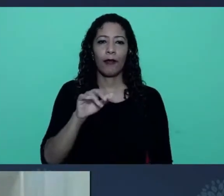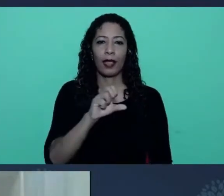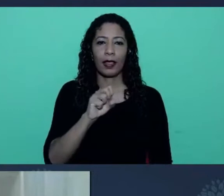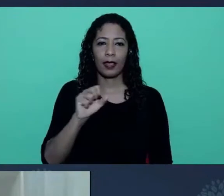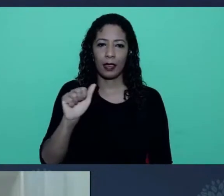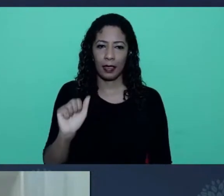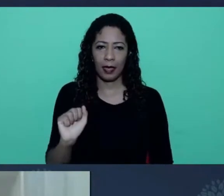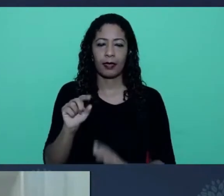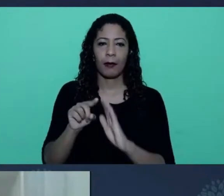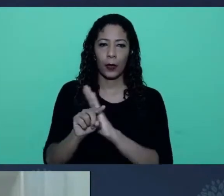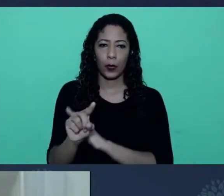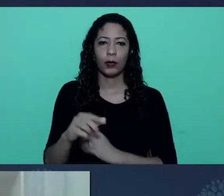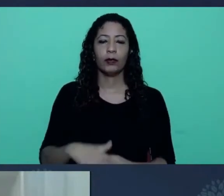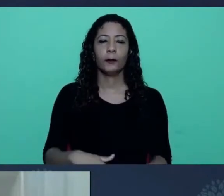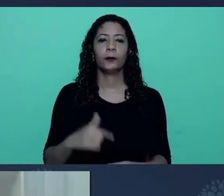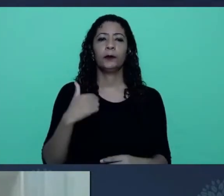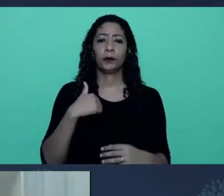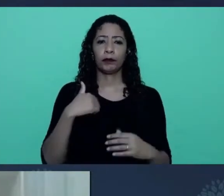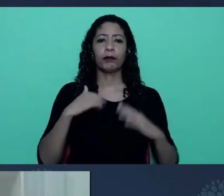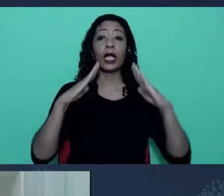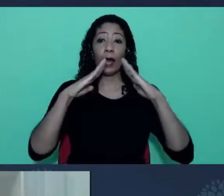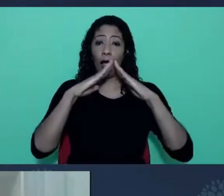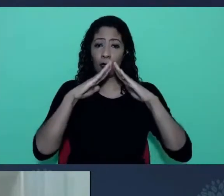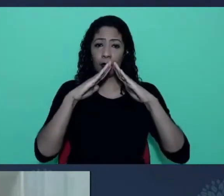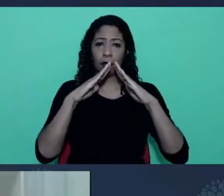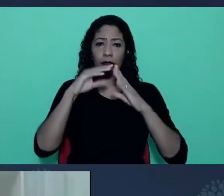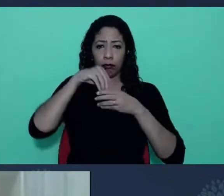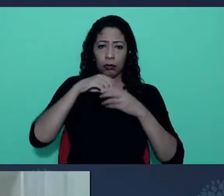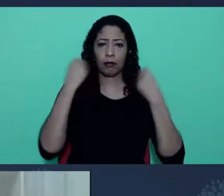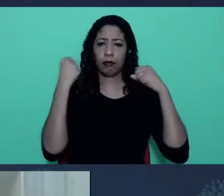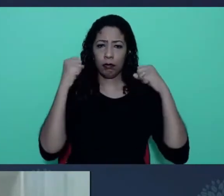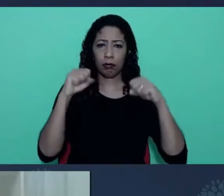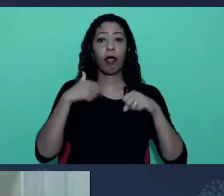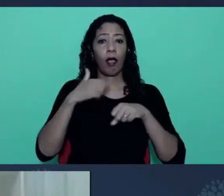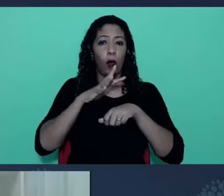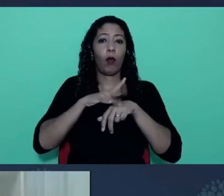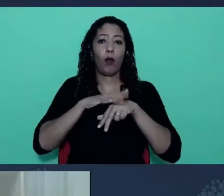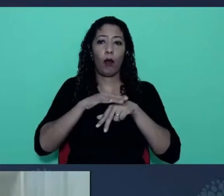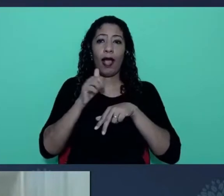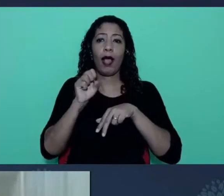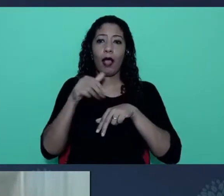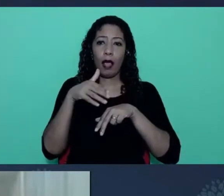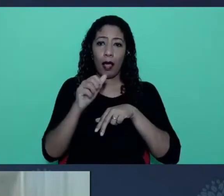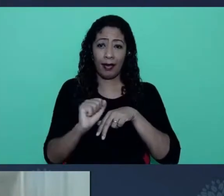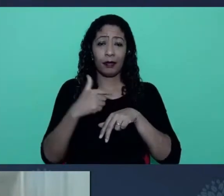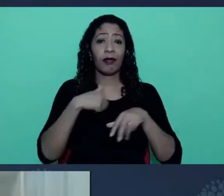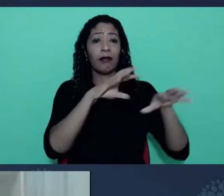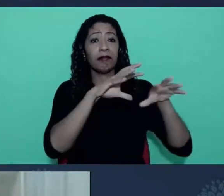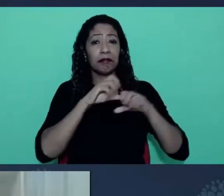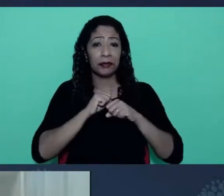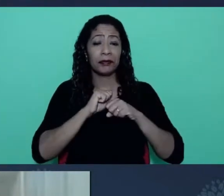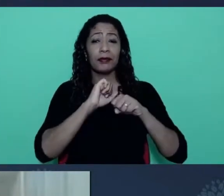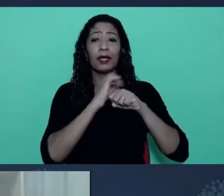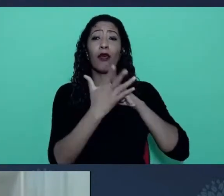Caroline, ela diz aqui, me exercito em casa, sou asmática, e após ter Covid, tenho cansado muito